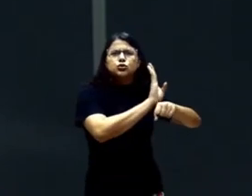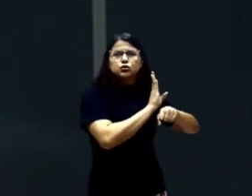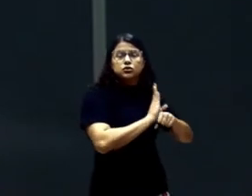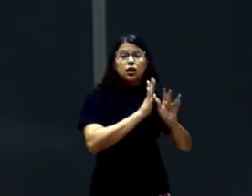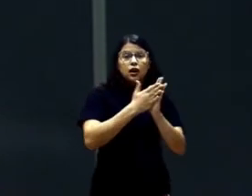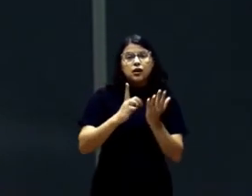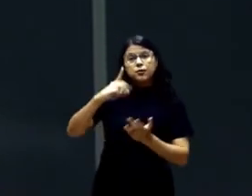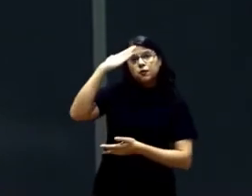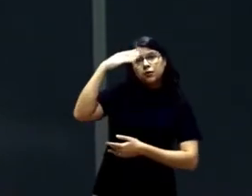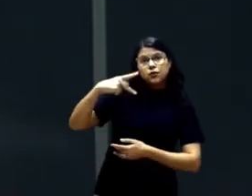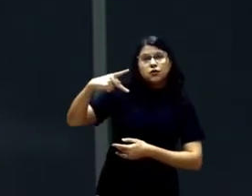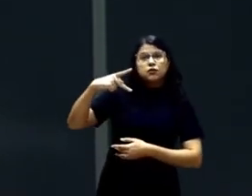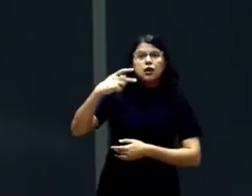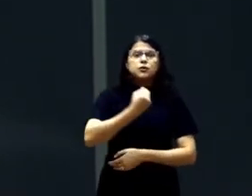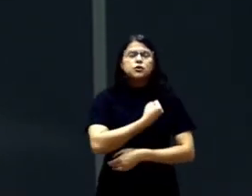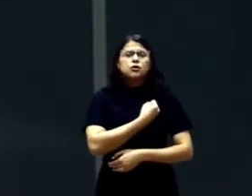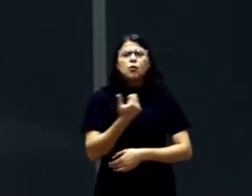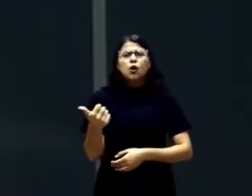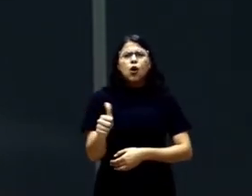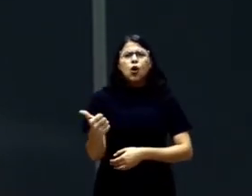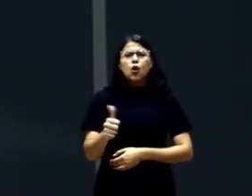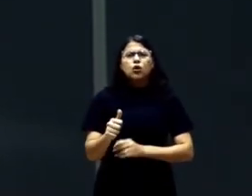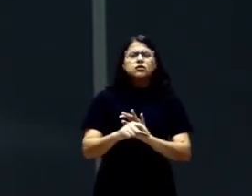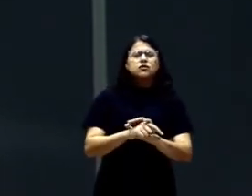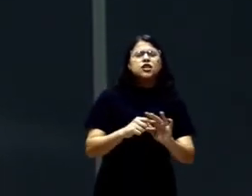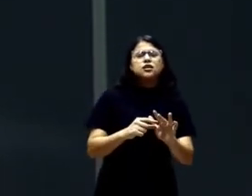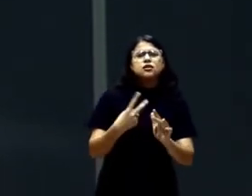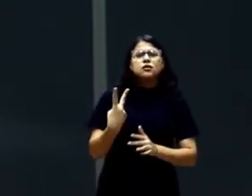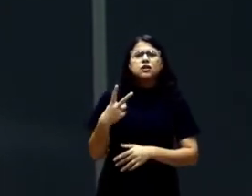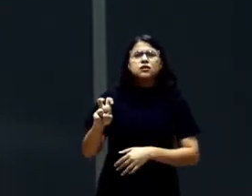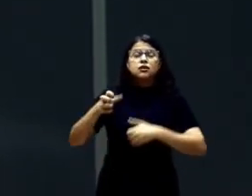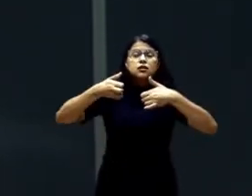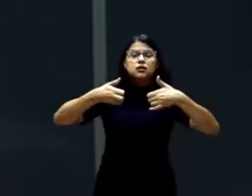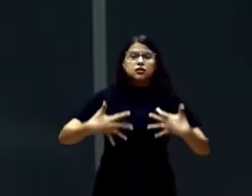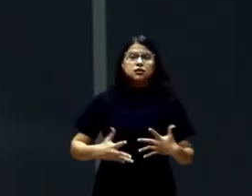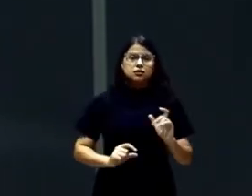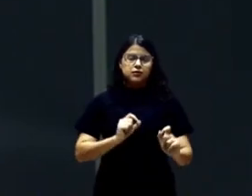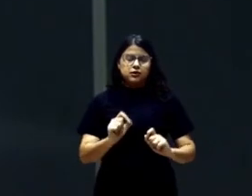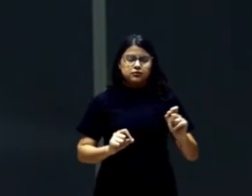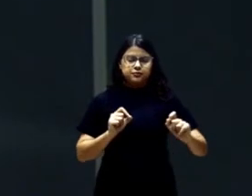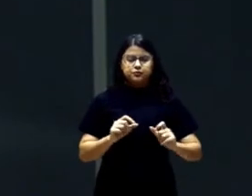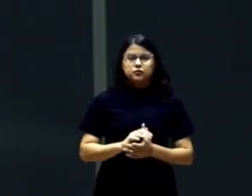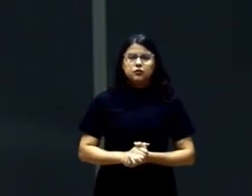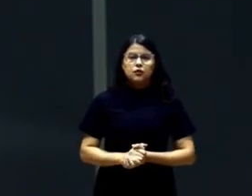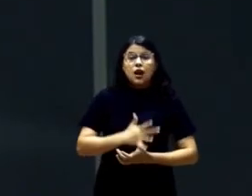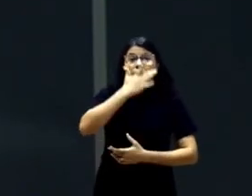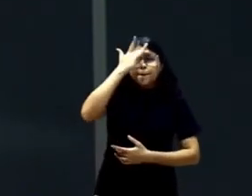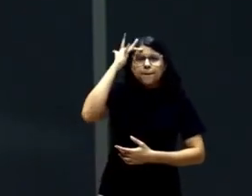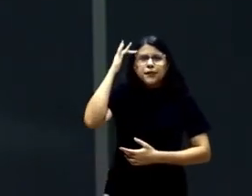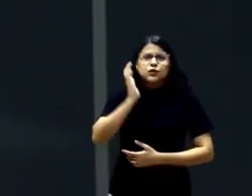11, no versículo de número 25, ele vai dizer assim: a pessoa